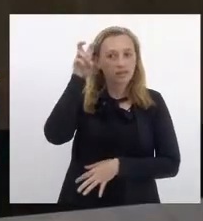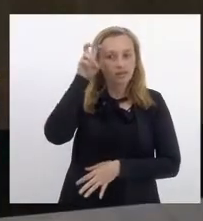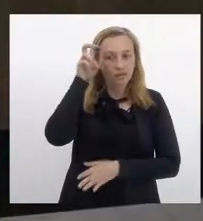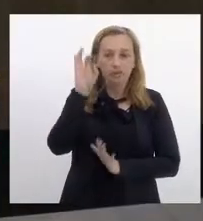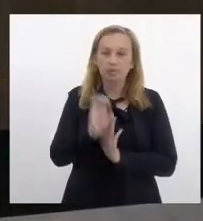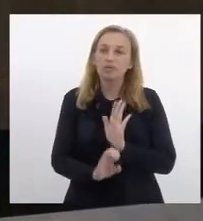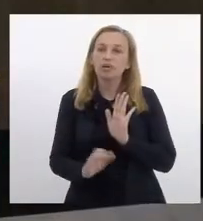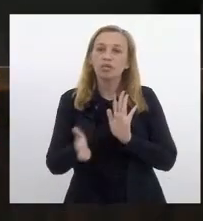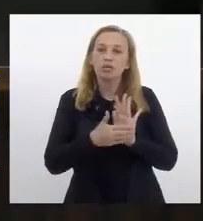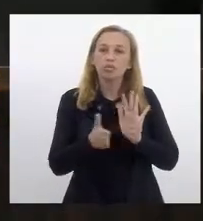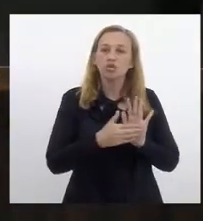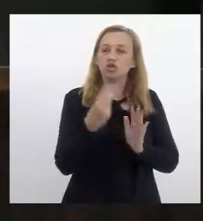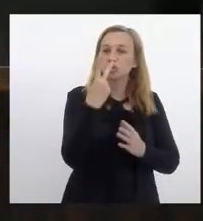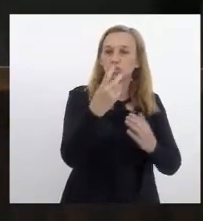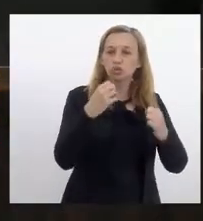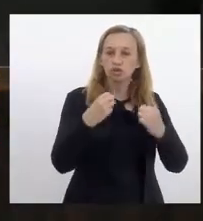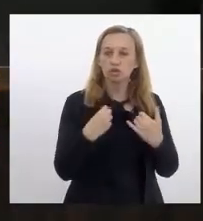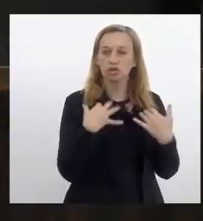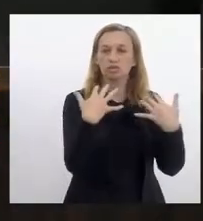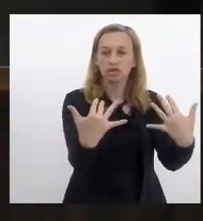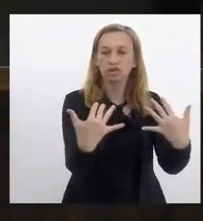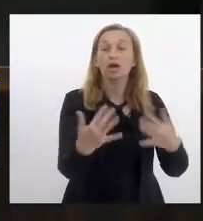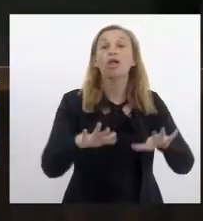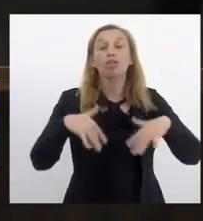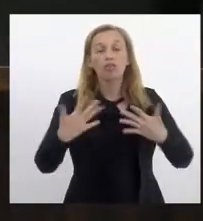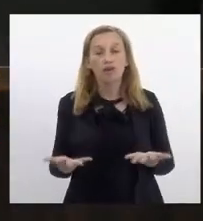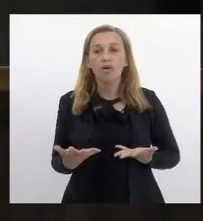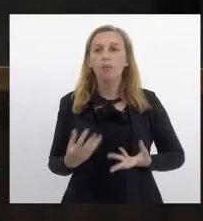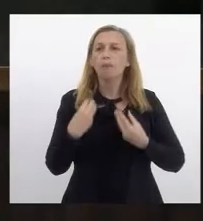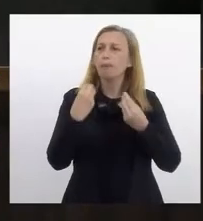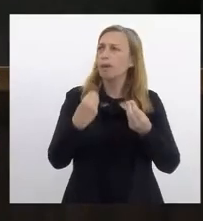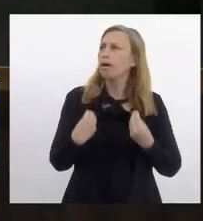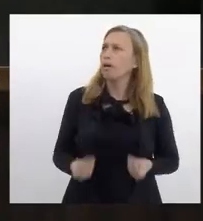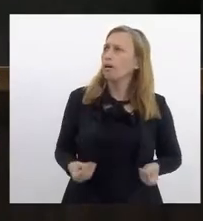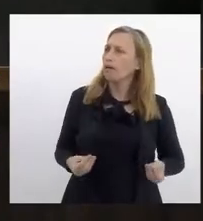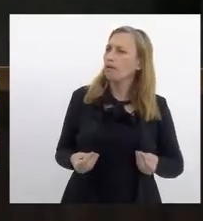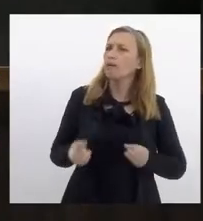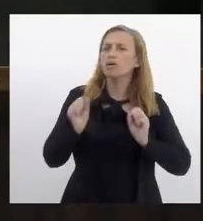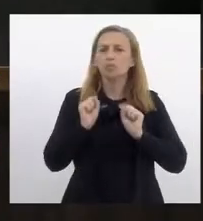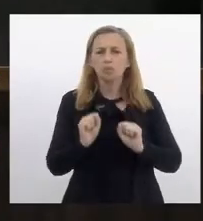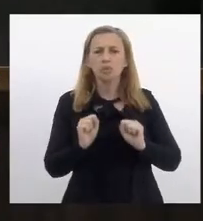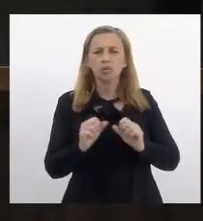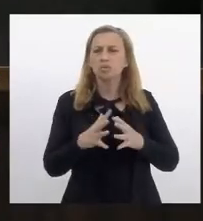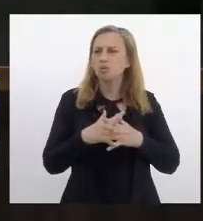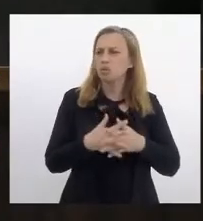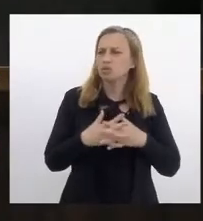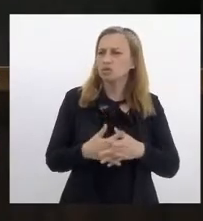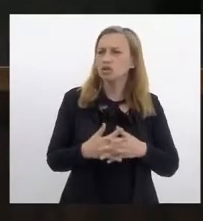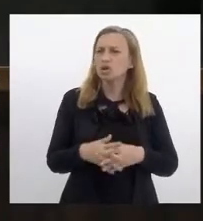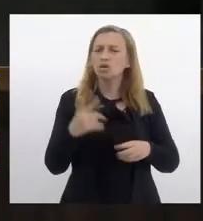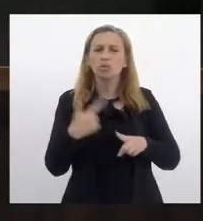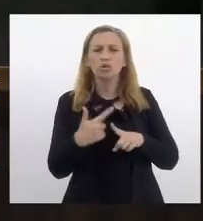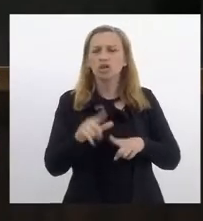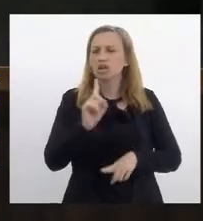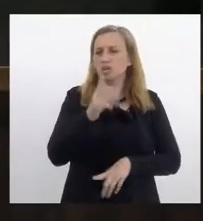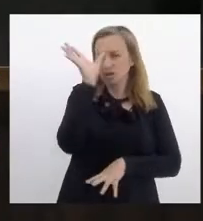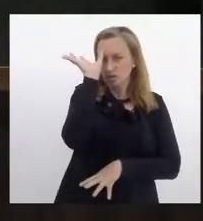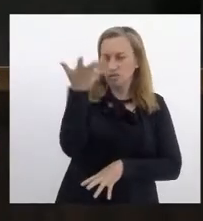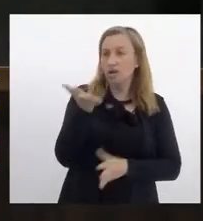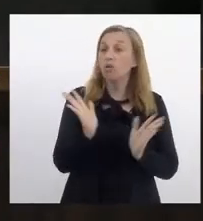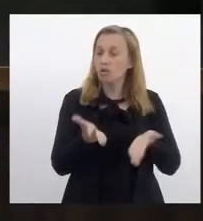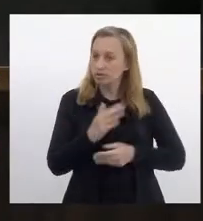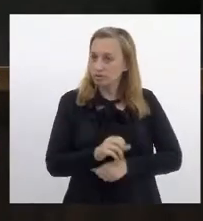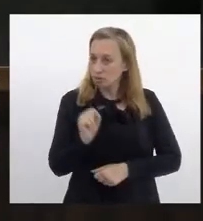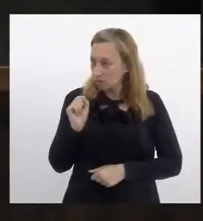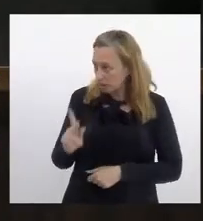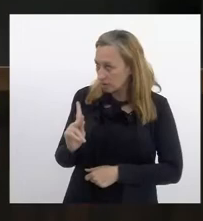vou propor aqui duas audiências. Então é o seguinte, para que você pode complicar? Por que a gente não vai resolver agora? Presidente.